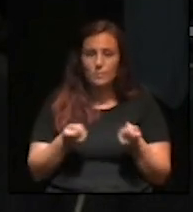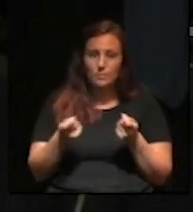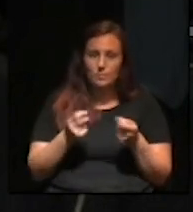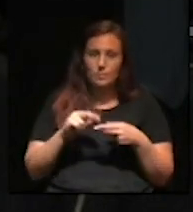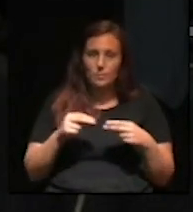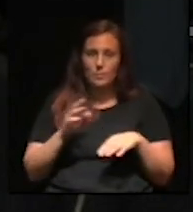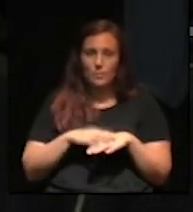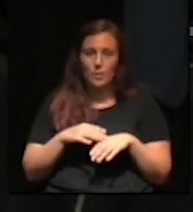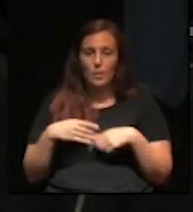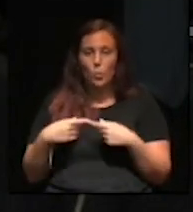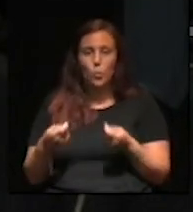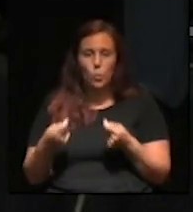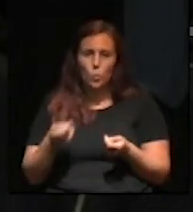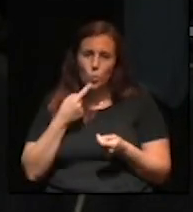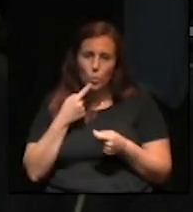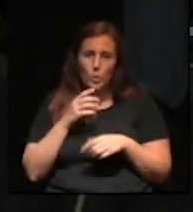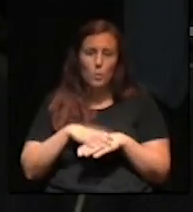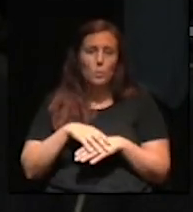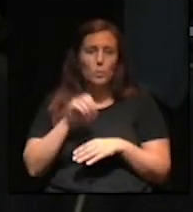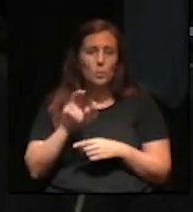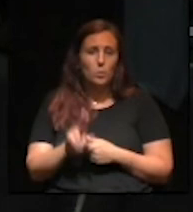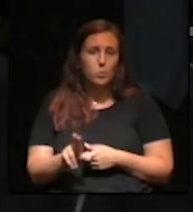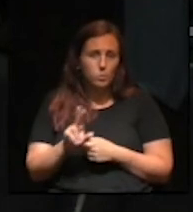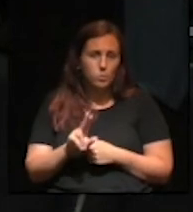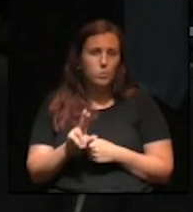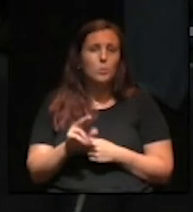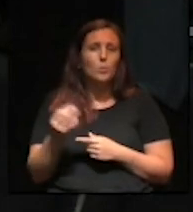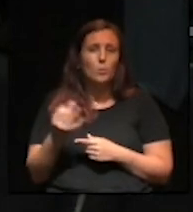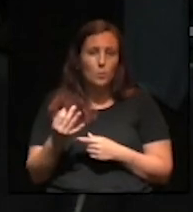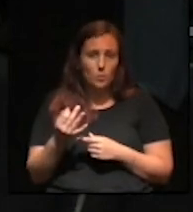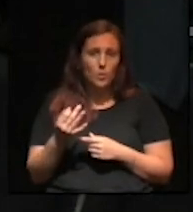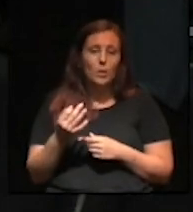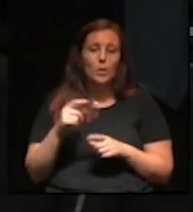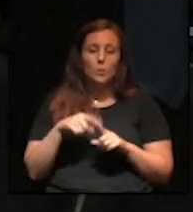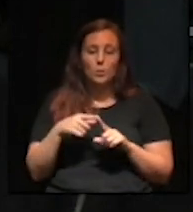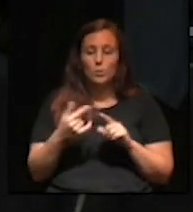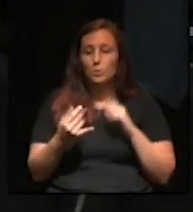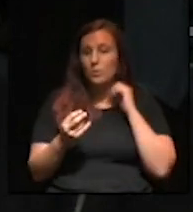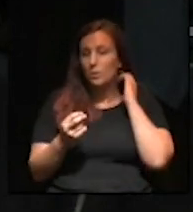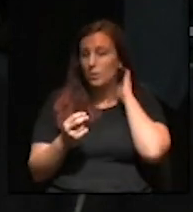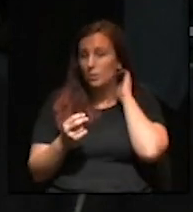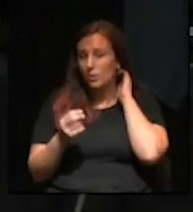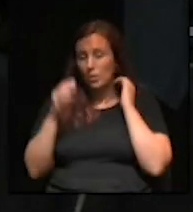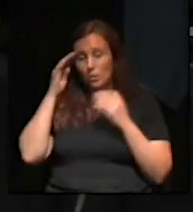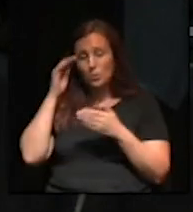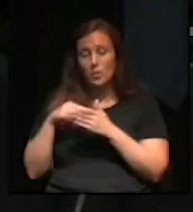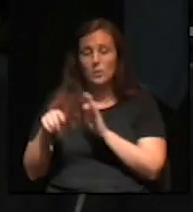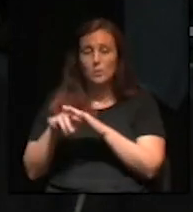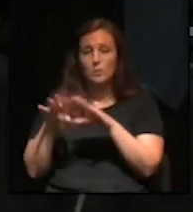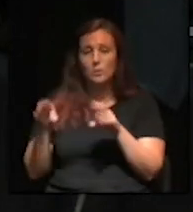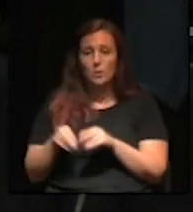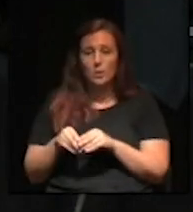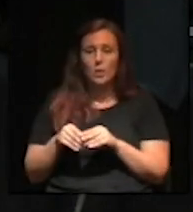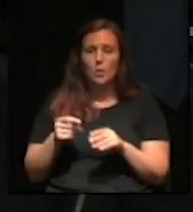pelo acréscimo de gastos avultados, como os da Jornada Mundial da Juventude Católica, que originaram em 2023 um resultado negativo total no